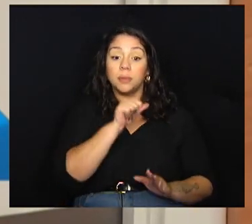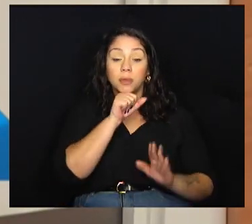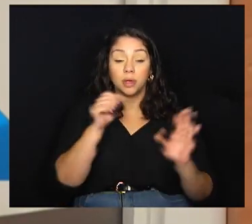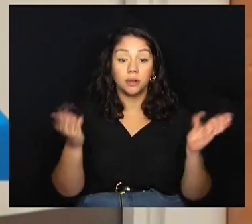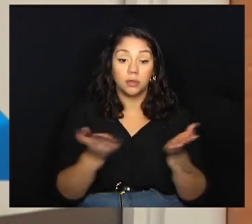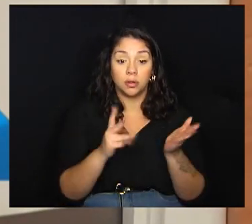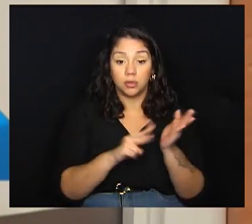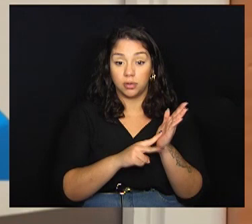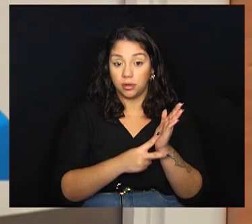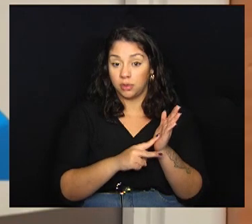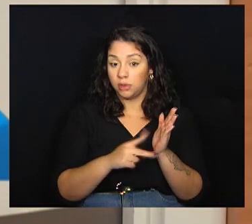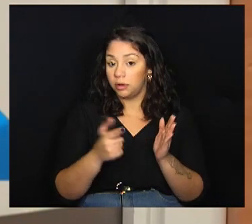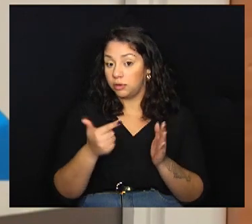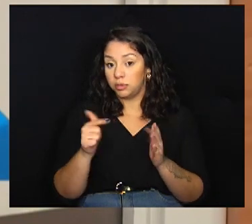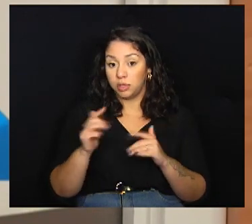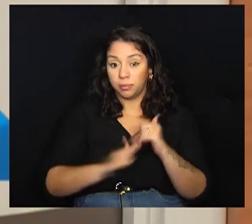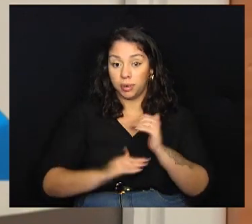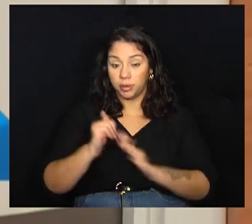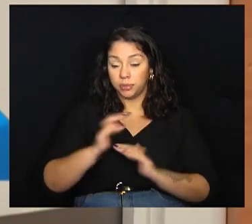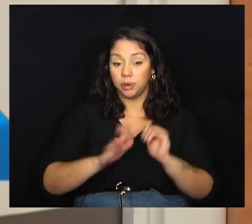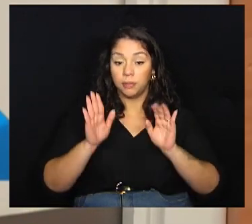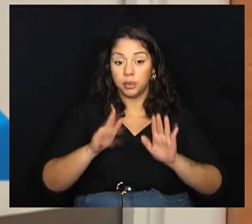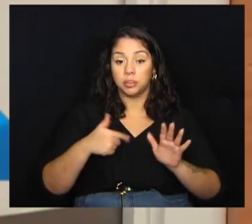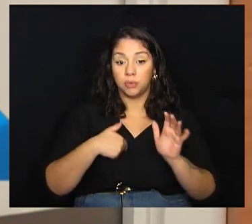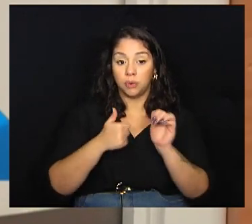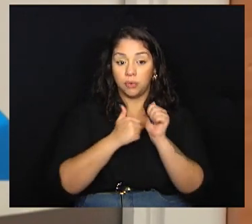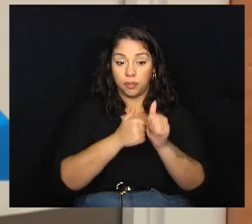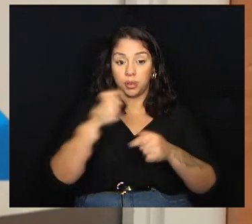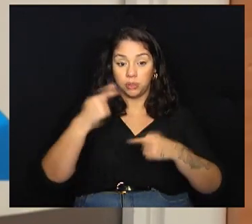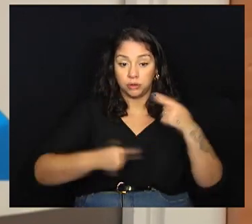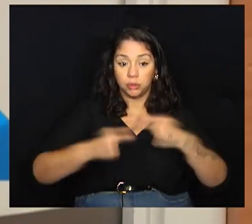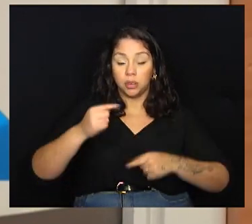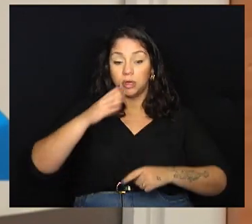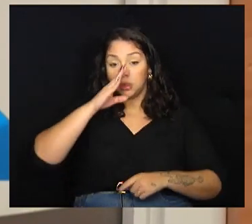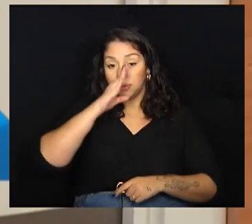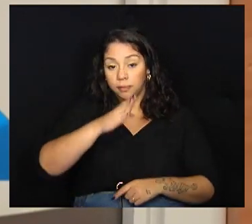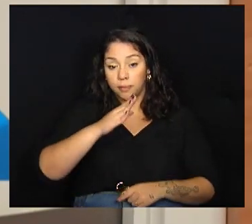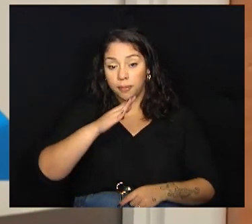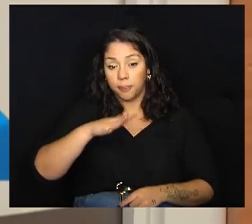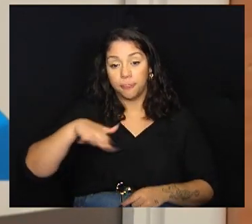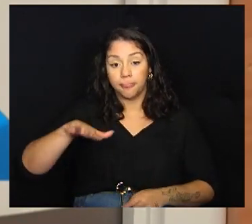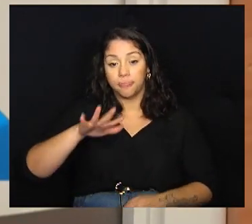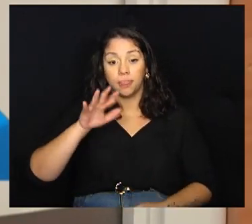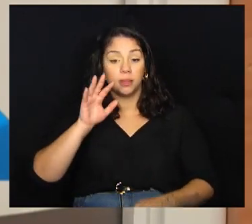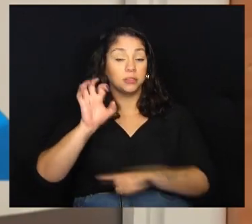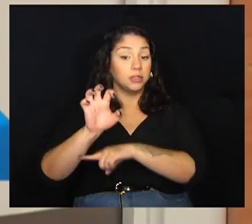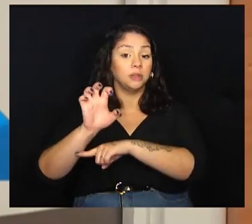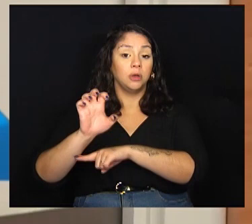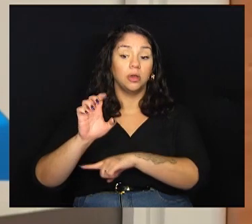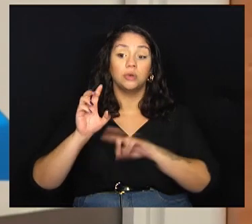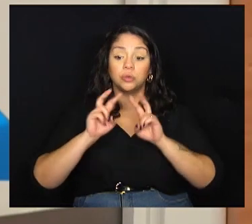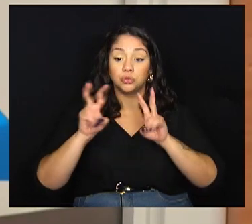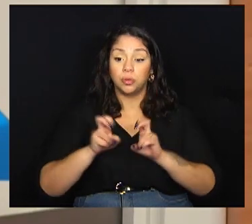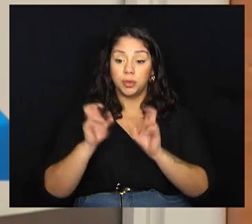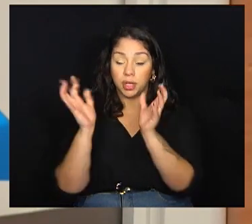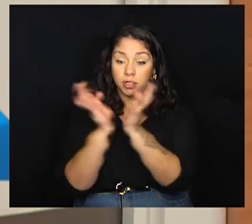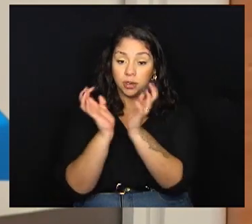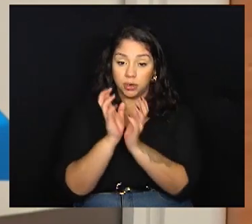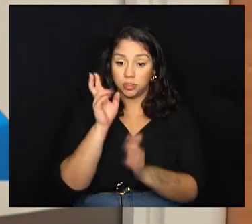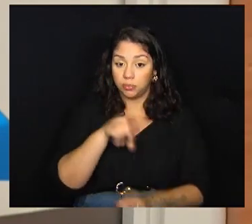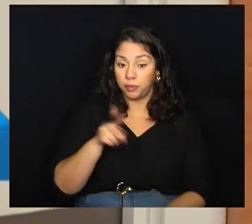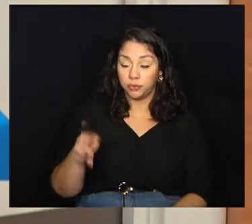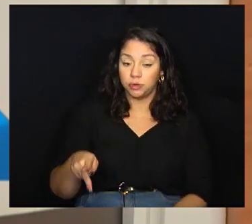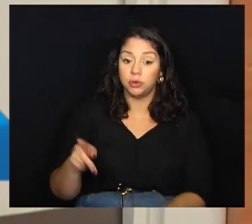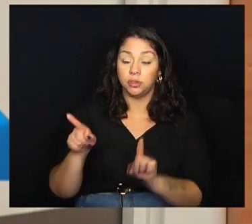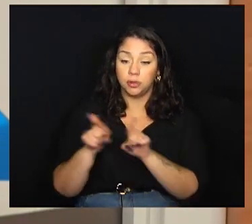não está mais na ativa, mas eu acompanhei muito debate, principalmente a nível estadual, sobre a categorização dos professores, a